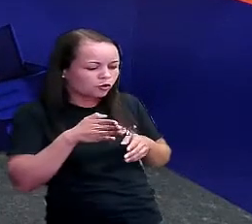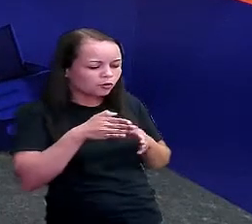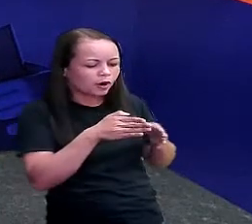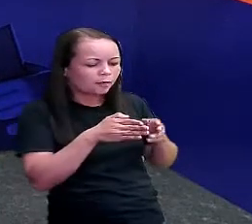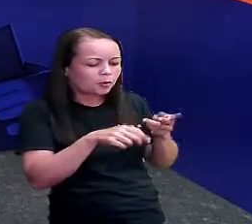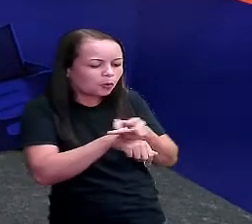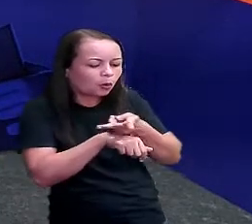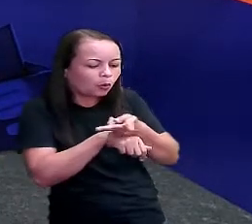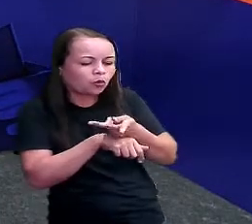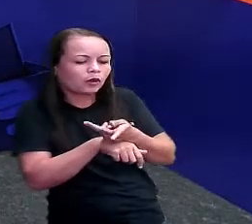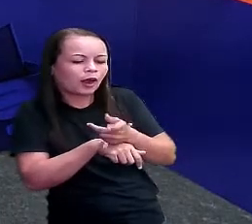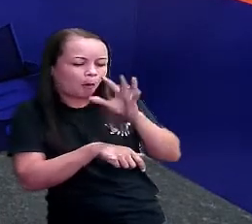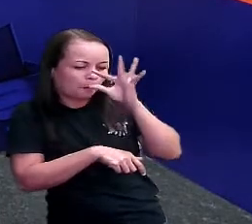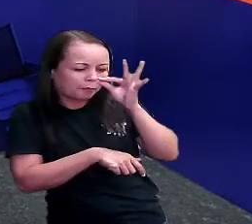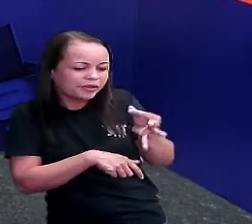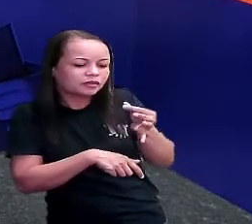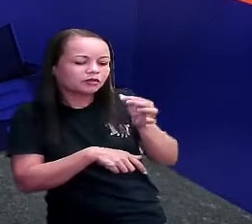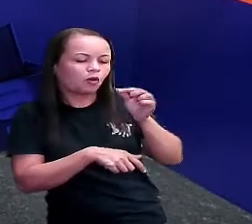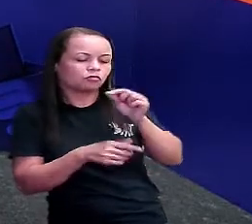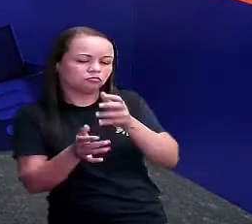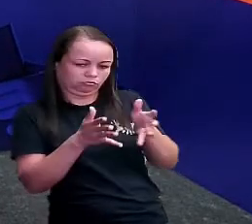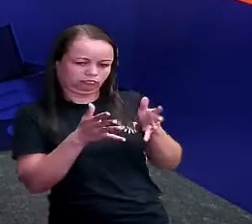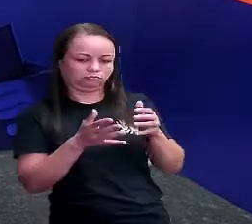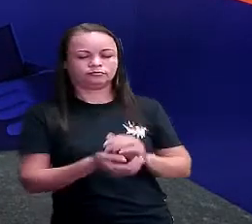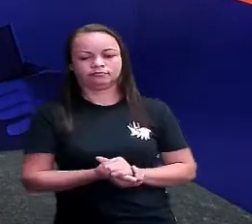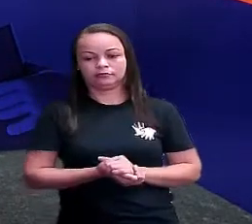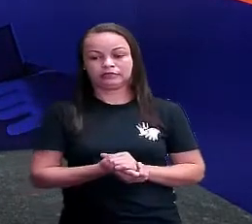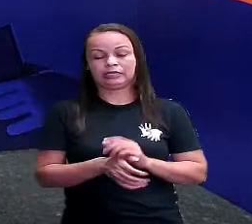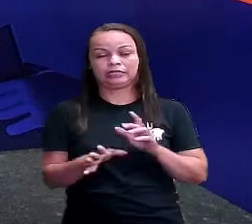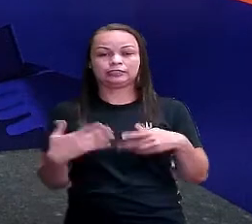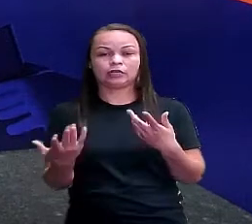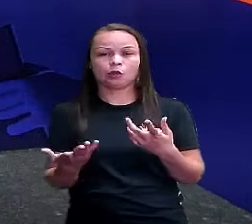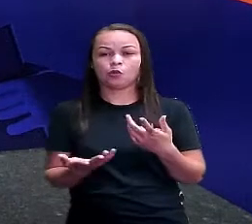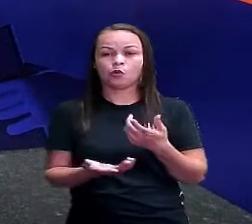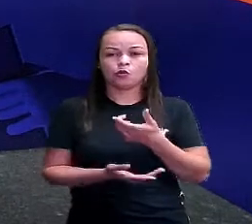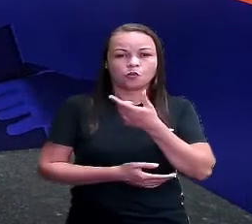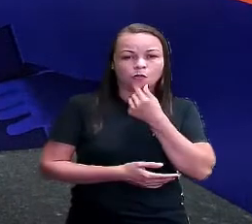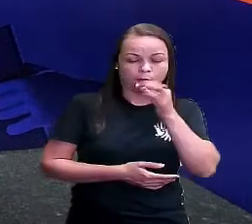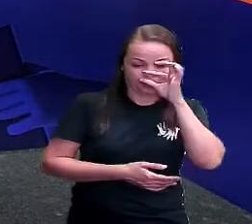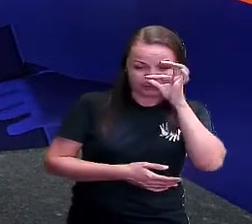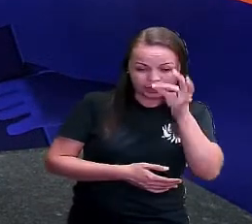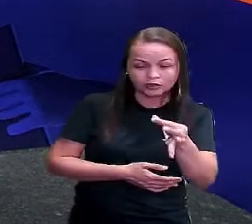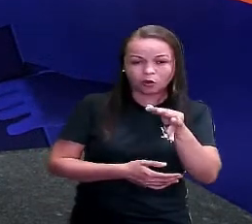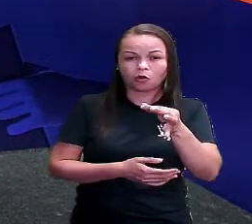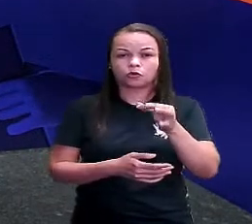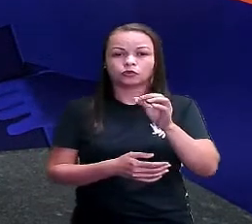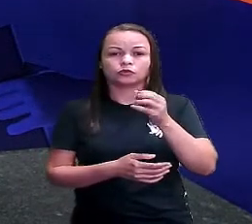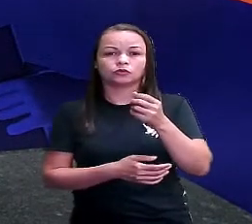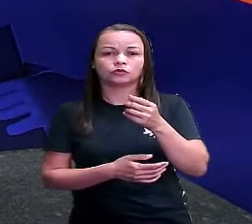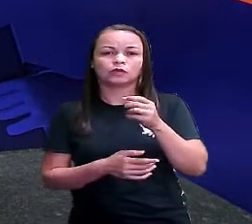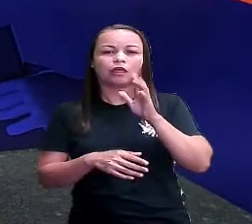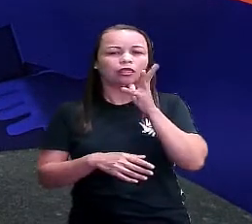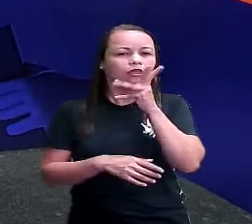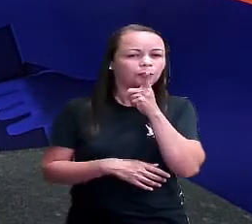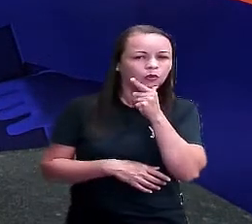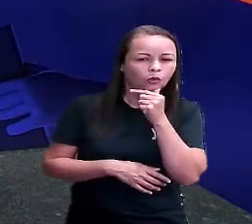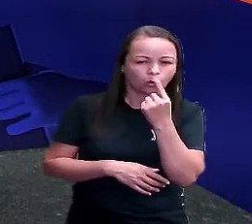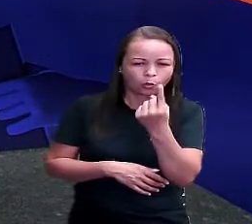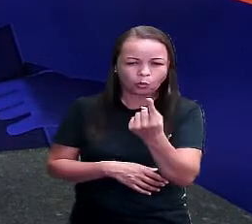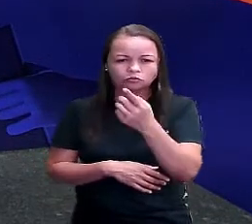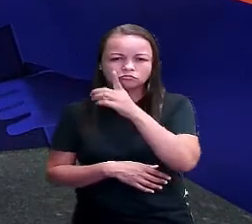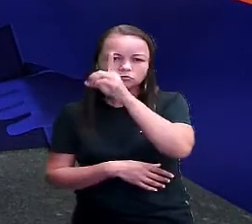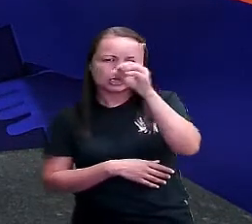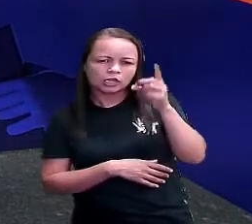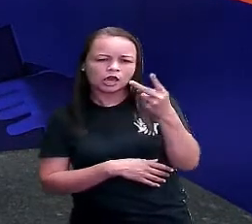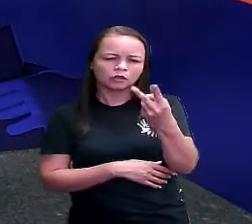nunca sabia onde ele estava. Pinóquio demorou um dia, demorou 2 dias e Gepeto procurando ele. Gepeto